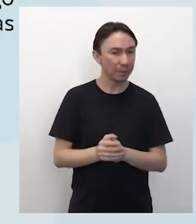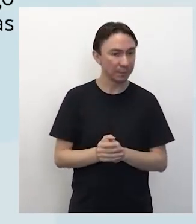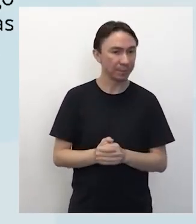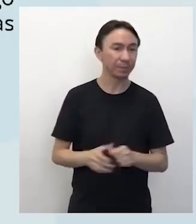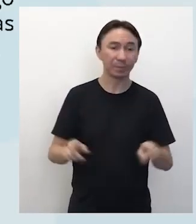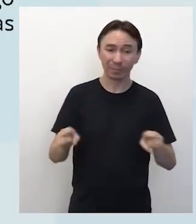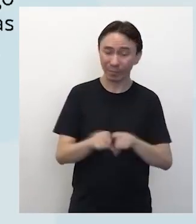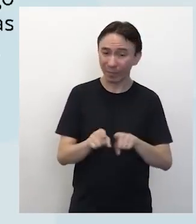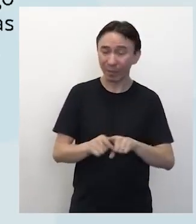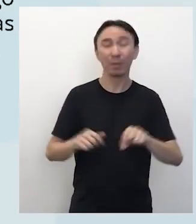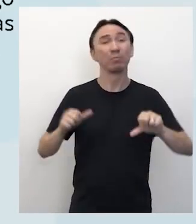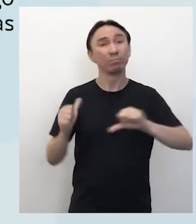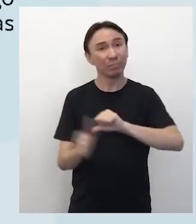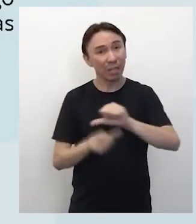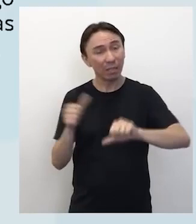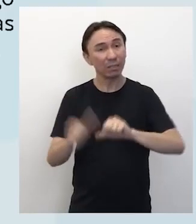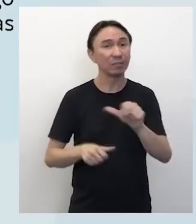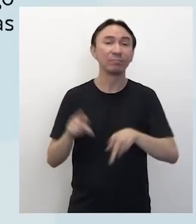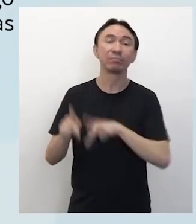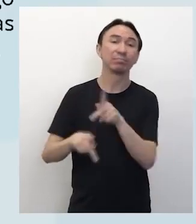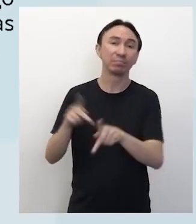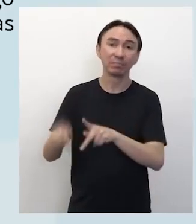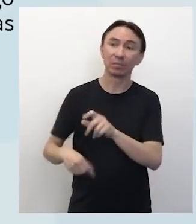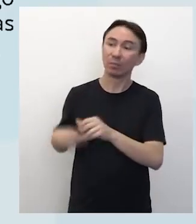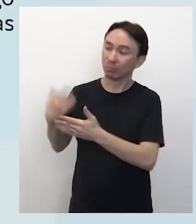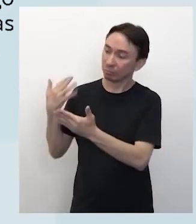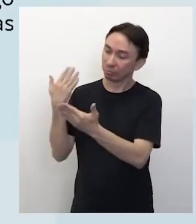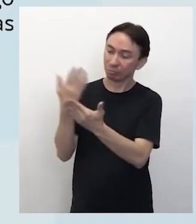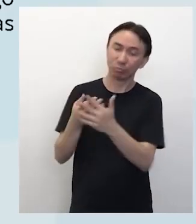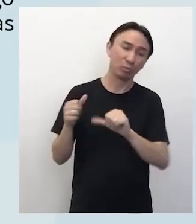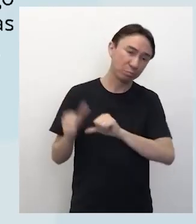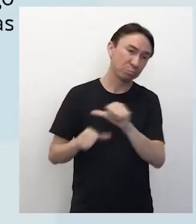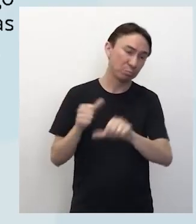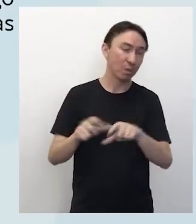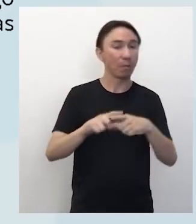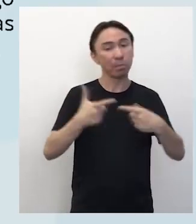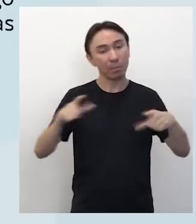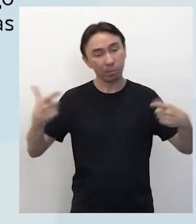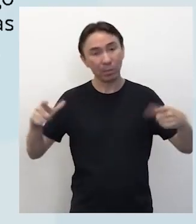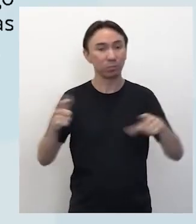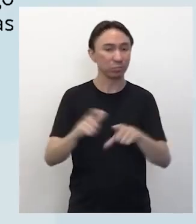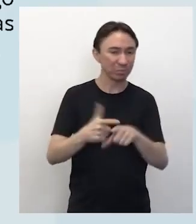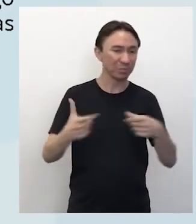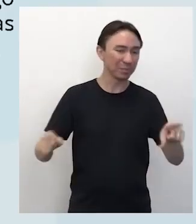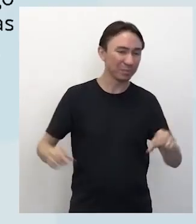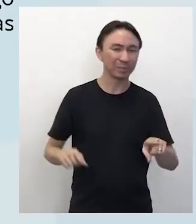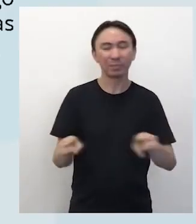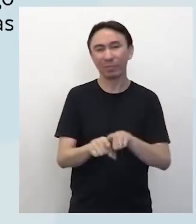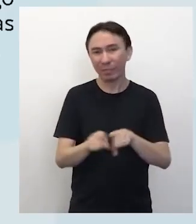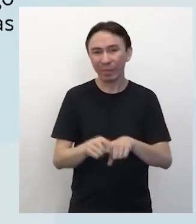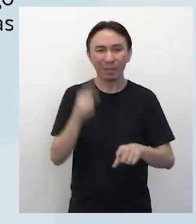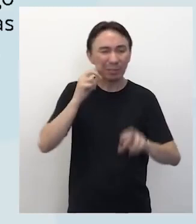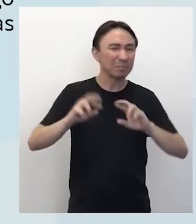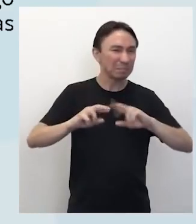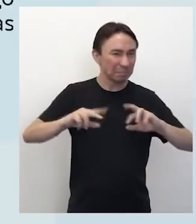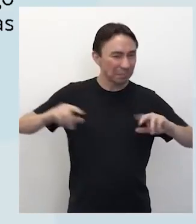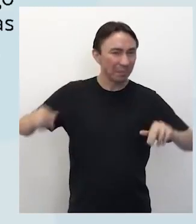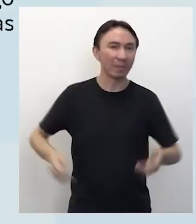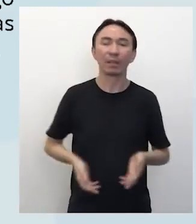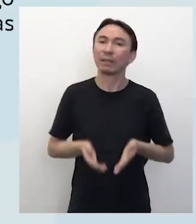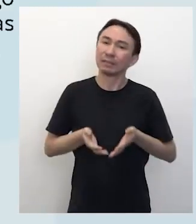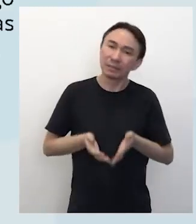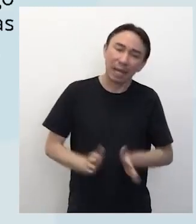do tempo, como o crescimento populacional e as suas variáveis, nascimentos, óbitos